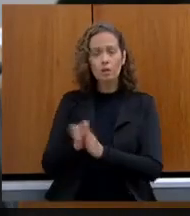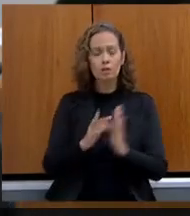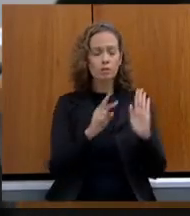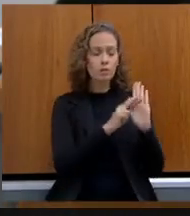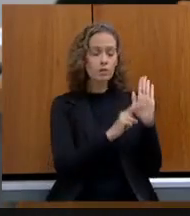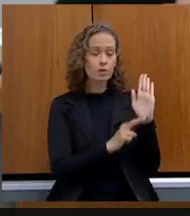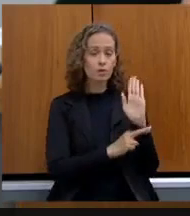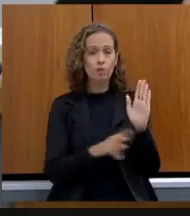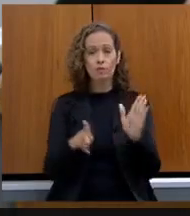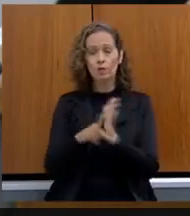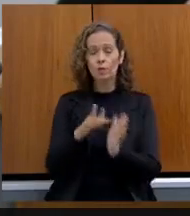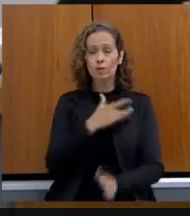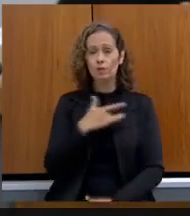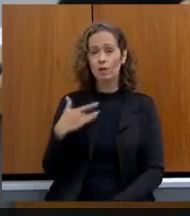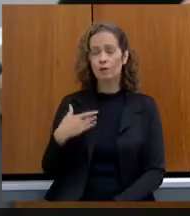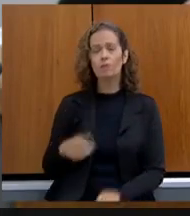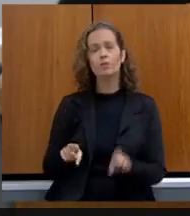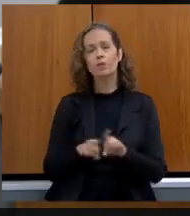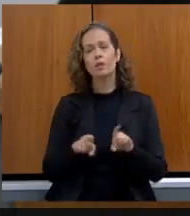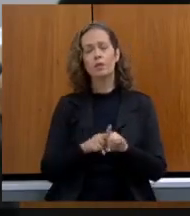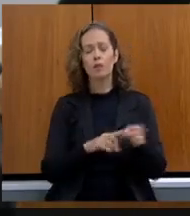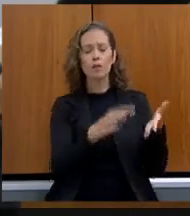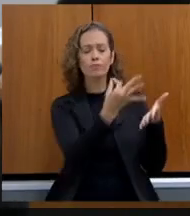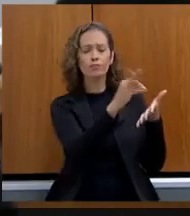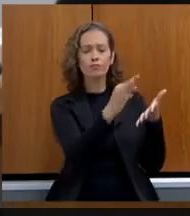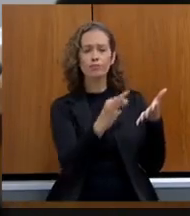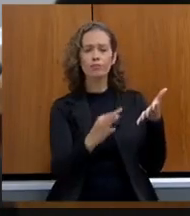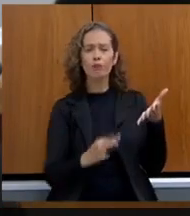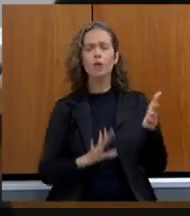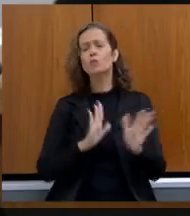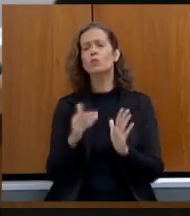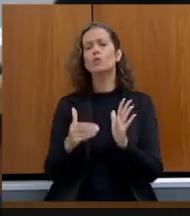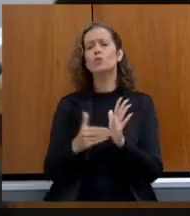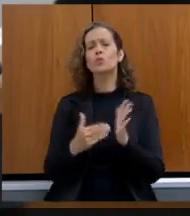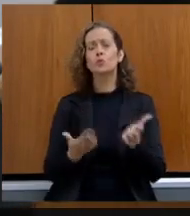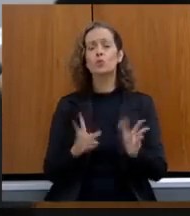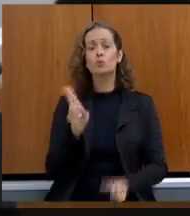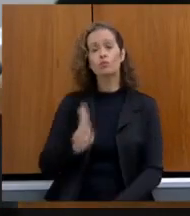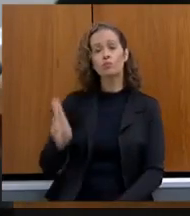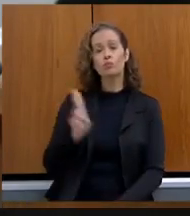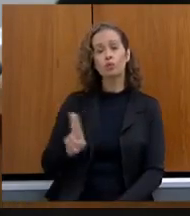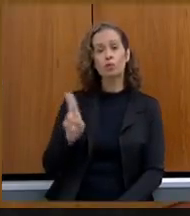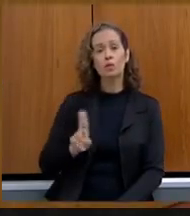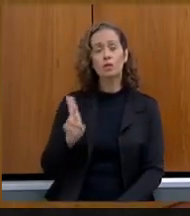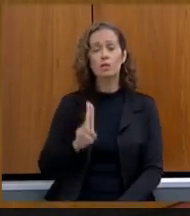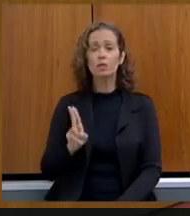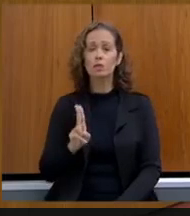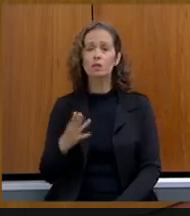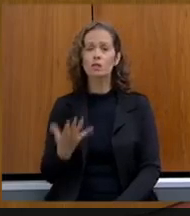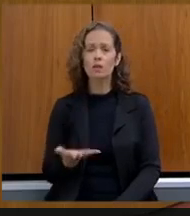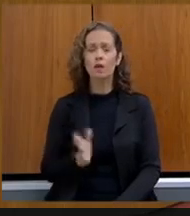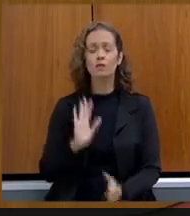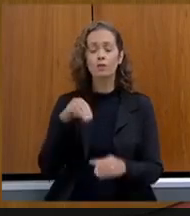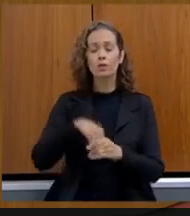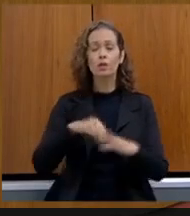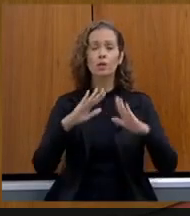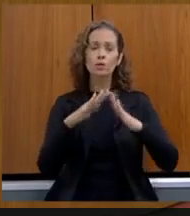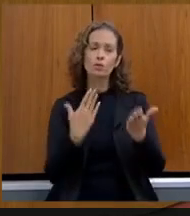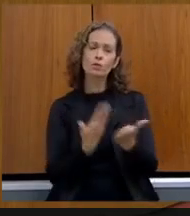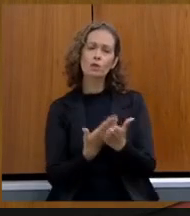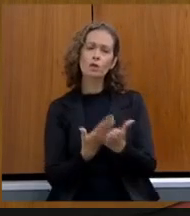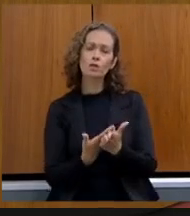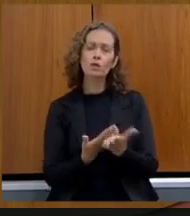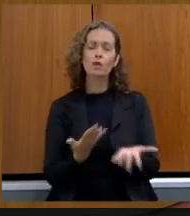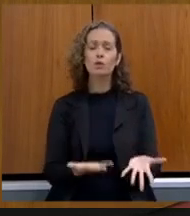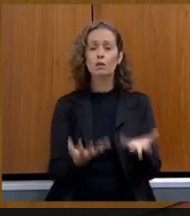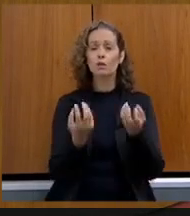né da Saúde quanto pelo nosso check list então tudo que vem sendo utilizado nas instalações de nossas escolas foi